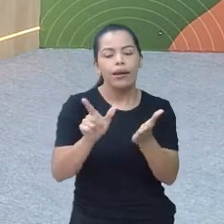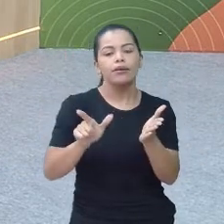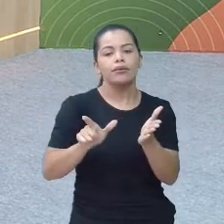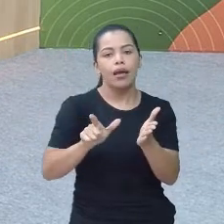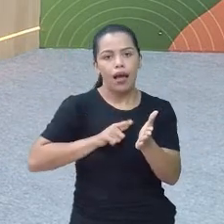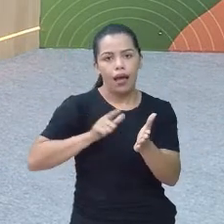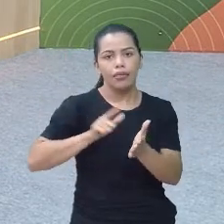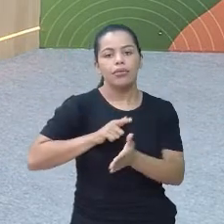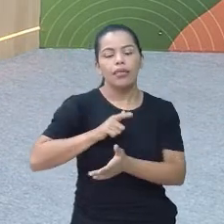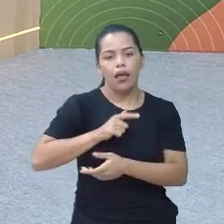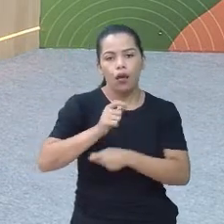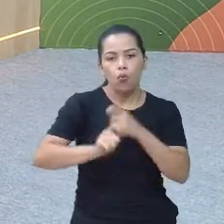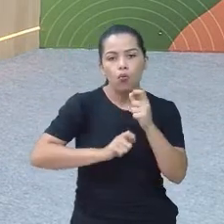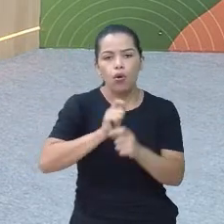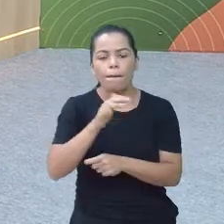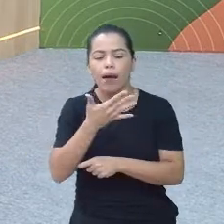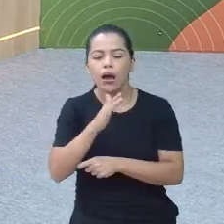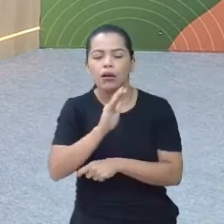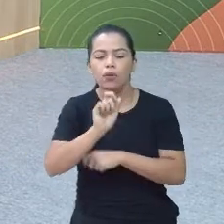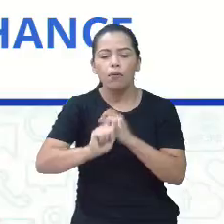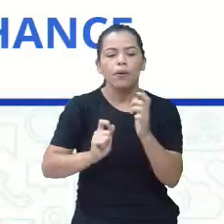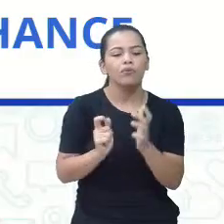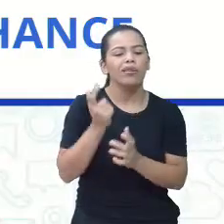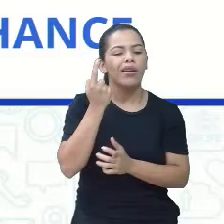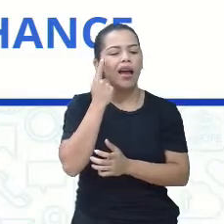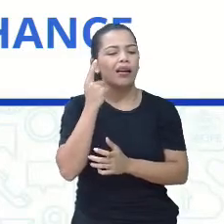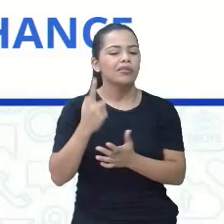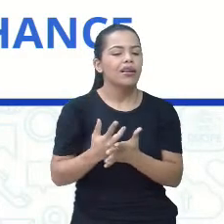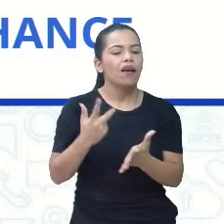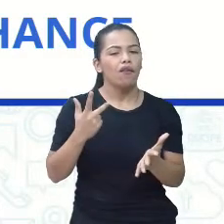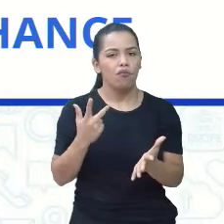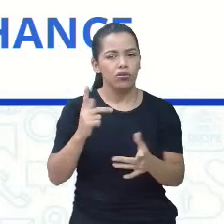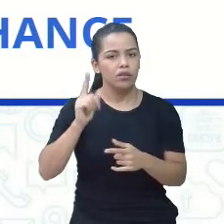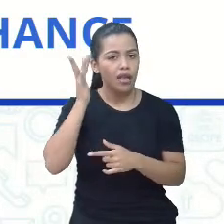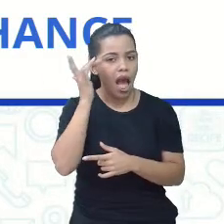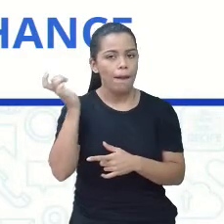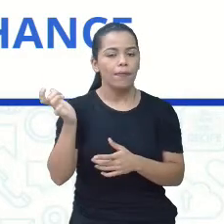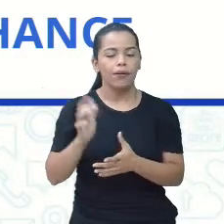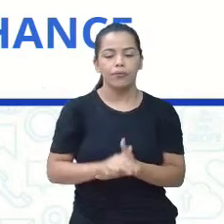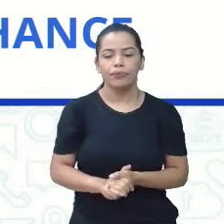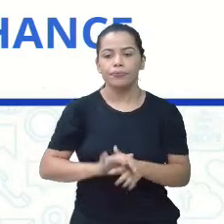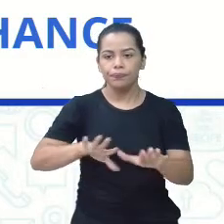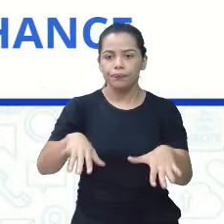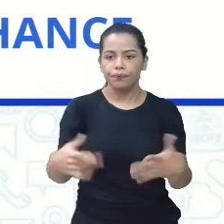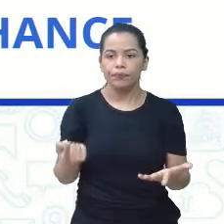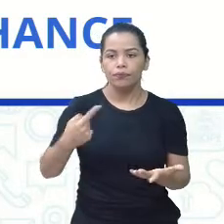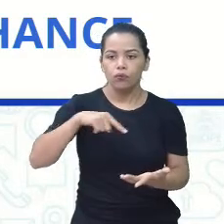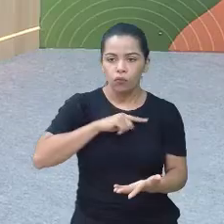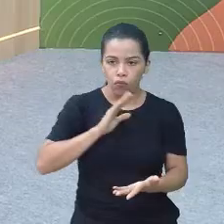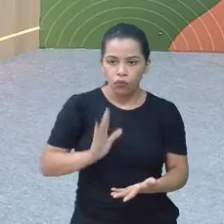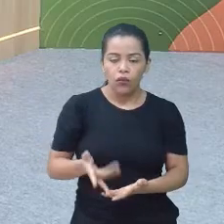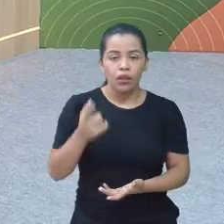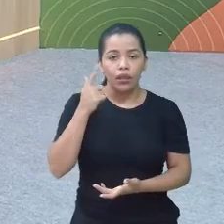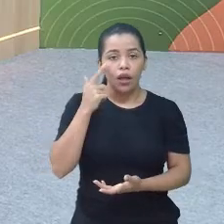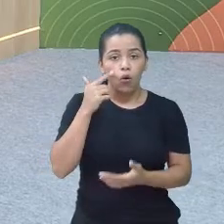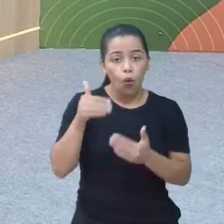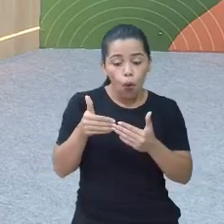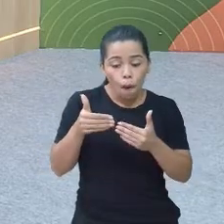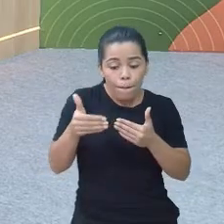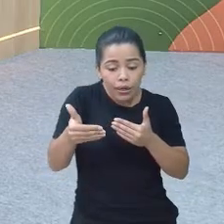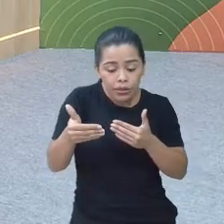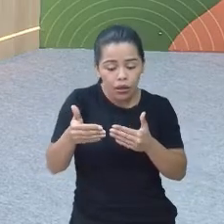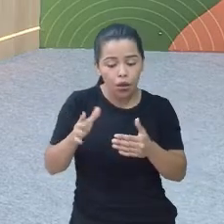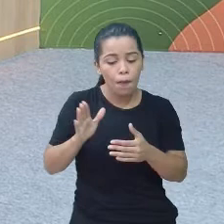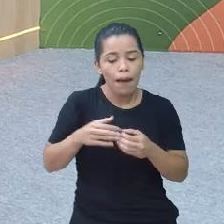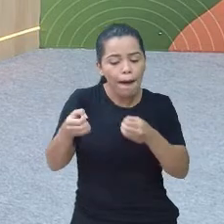de previsão. Então, outros fatores, né? Ou seja, a gente está chegando mais próximo do fim do ano. Então, nós temos